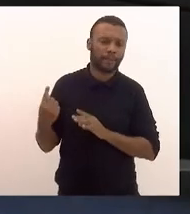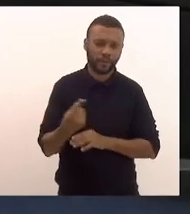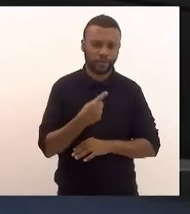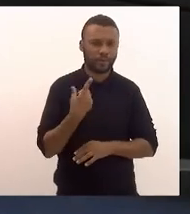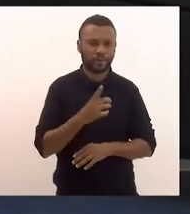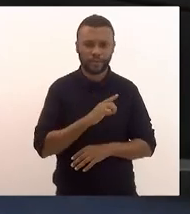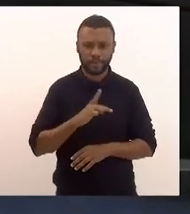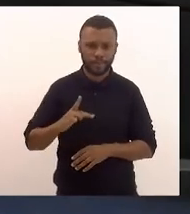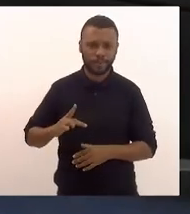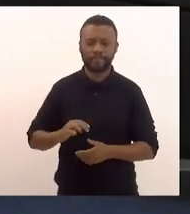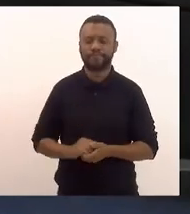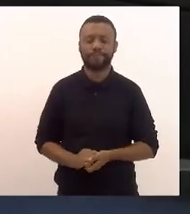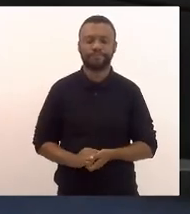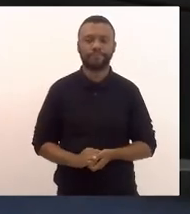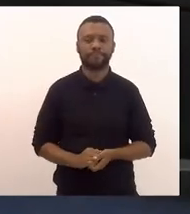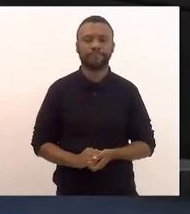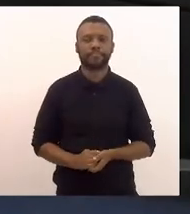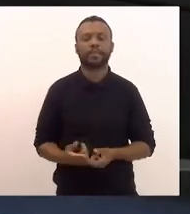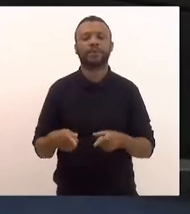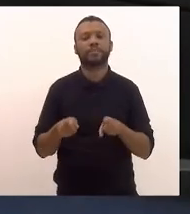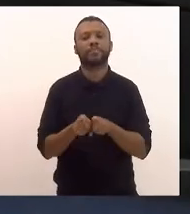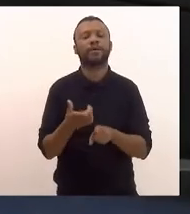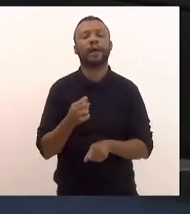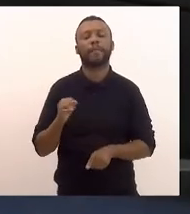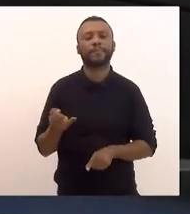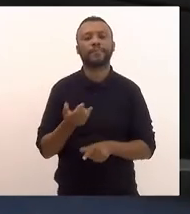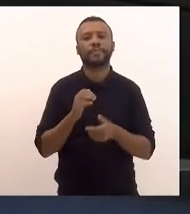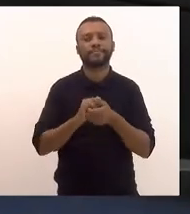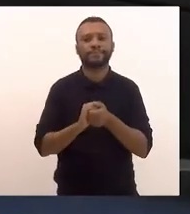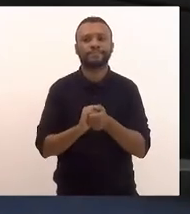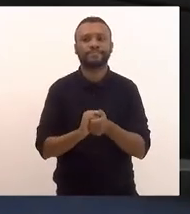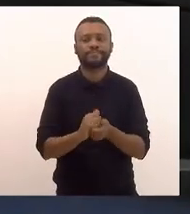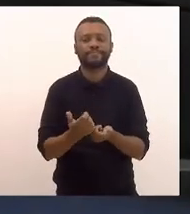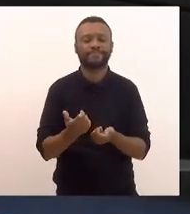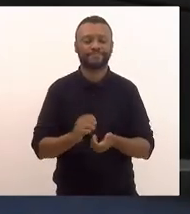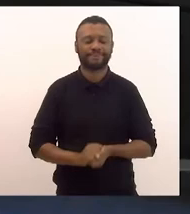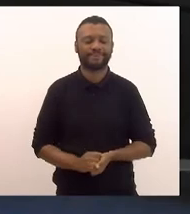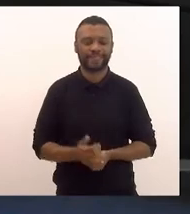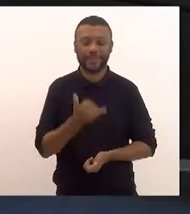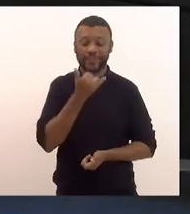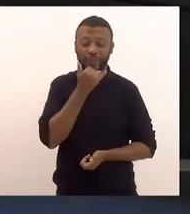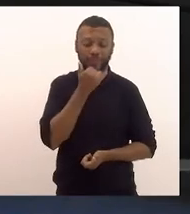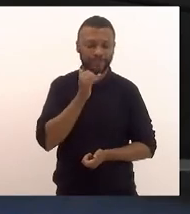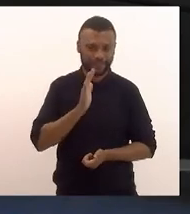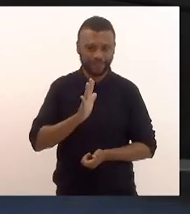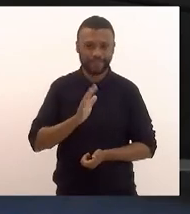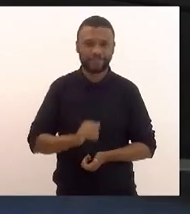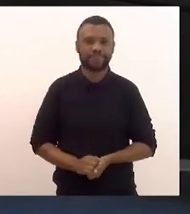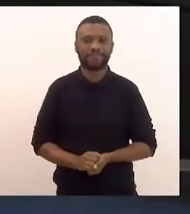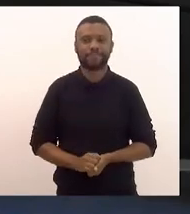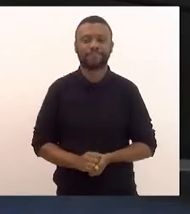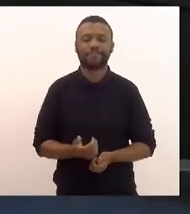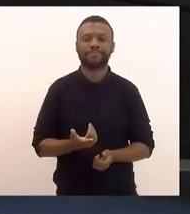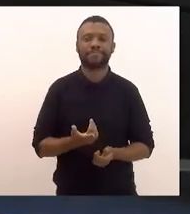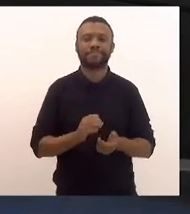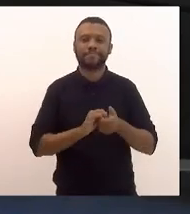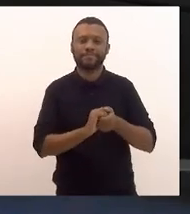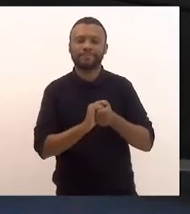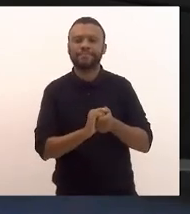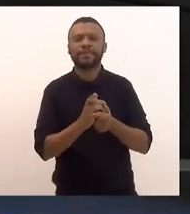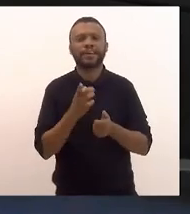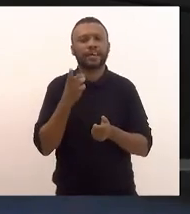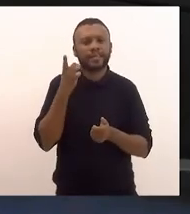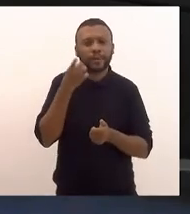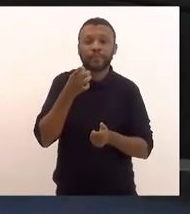a saúde também a saúde também o deputado federal